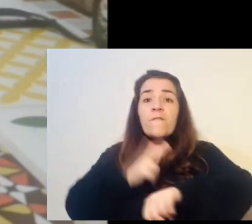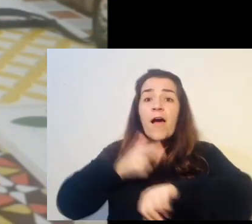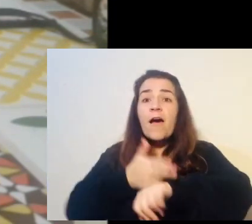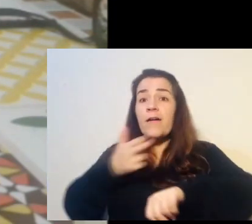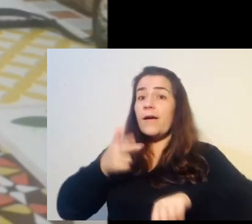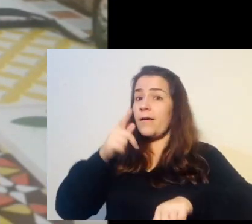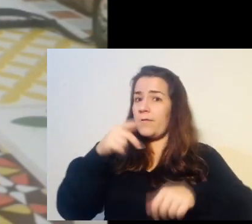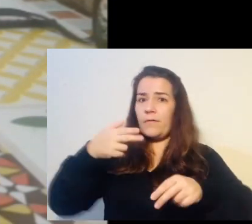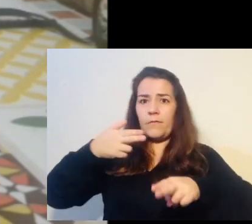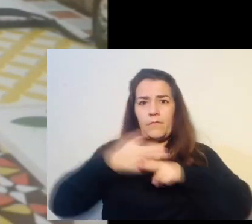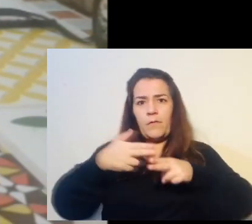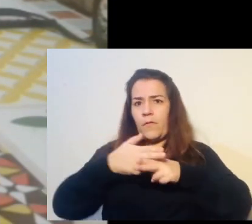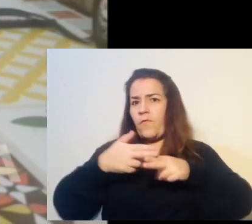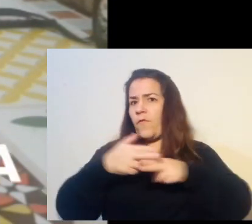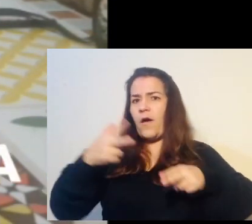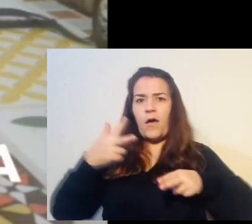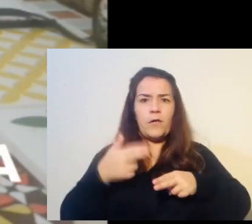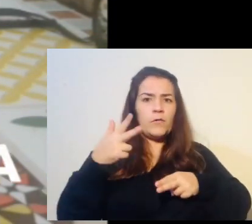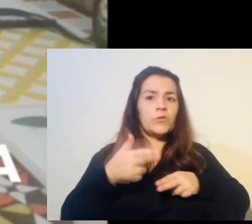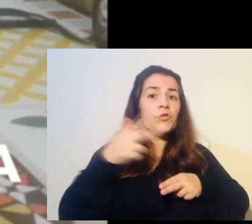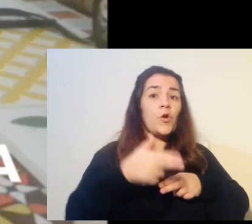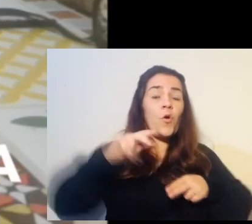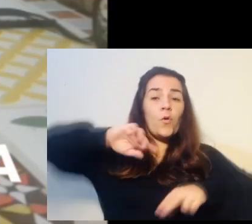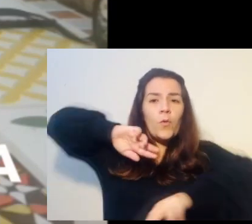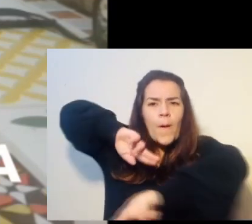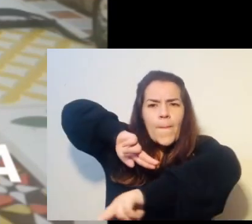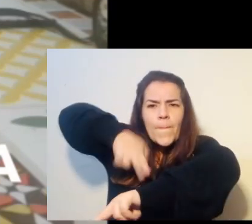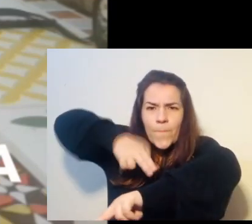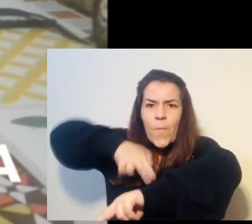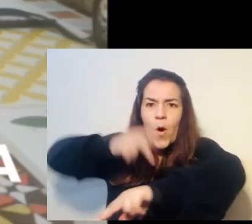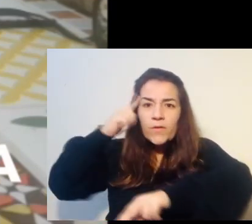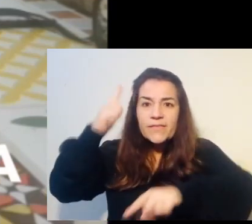faca, uma tesoura, a ponta, tesoura